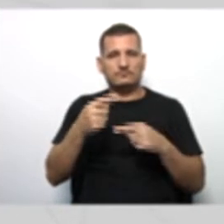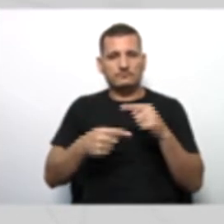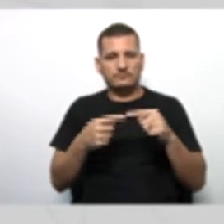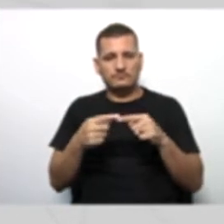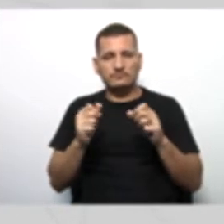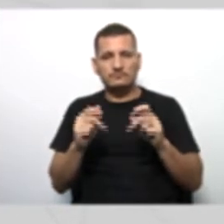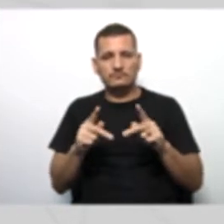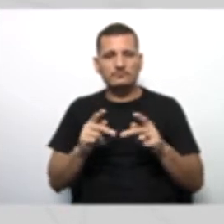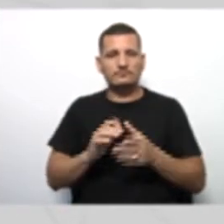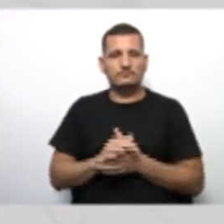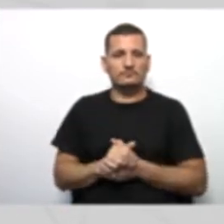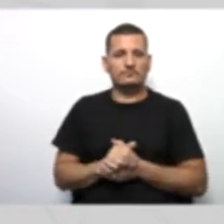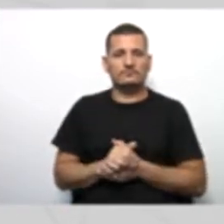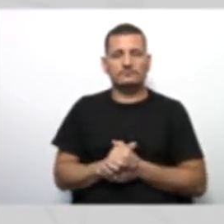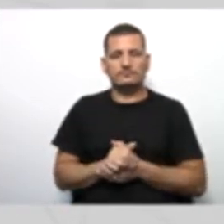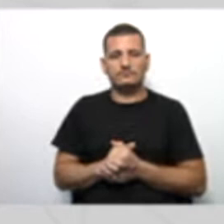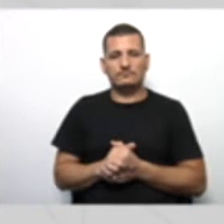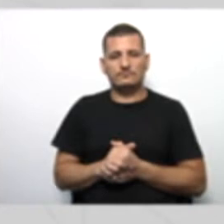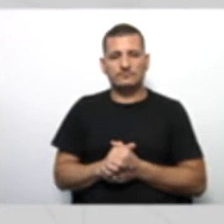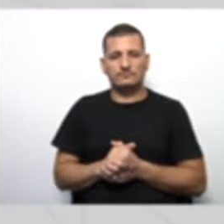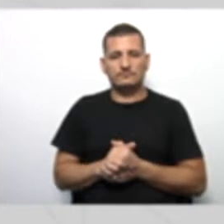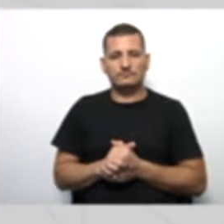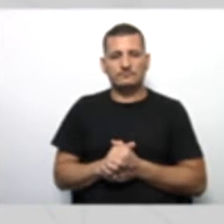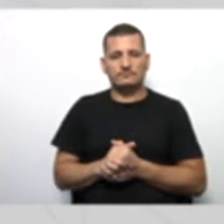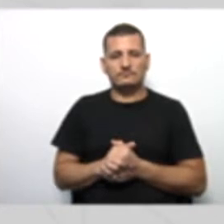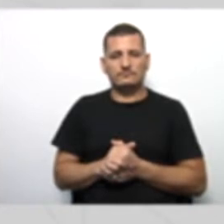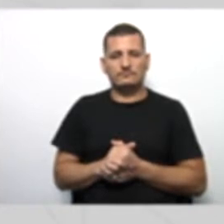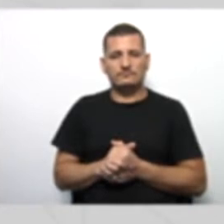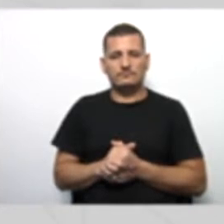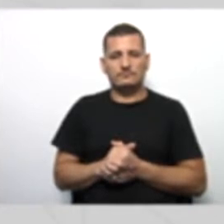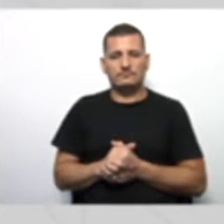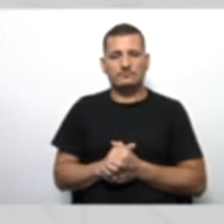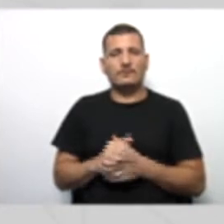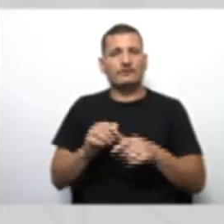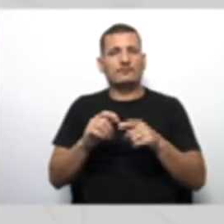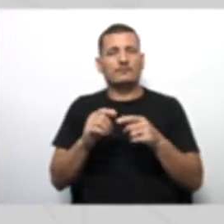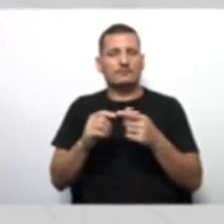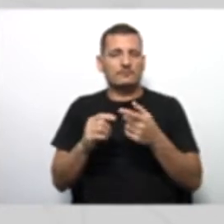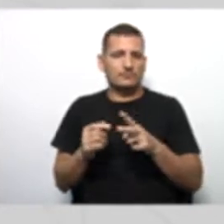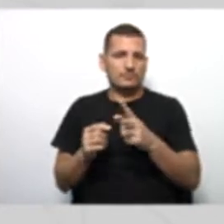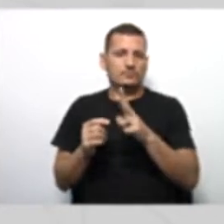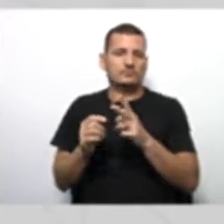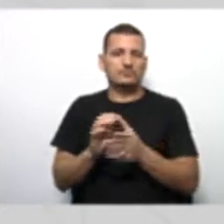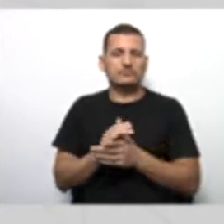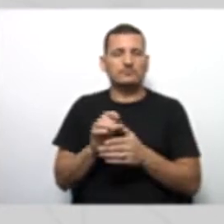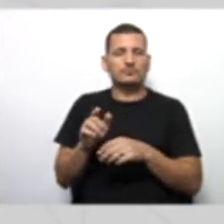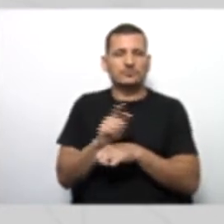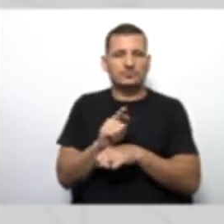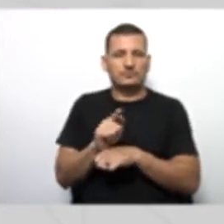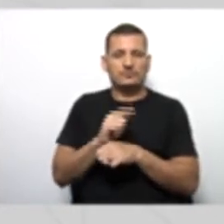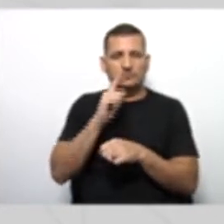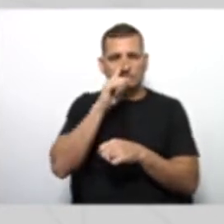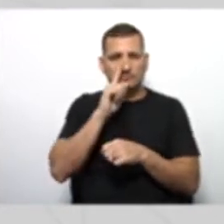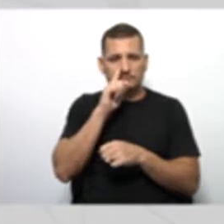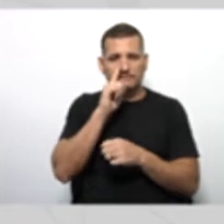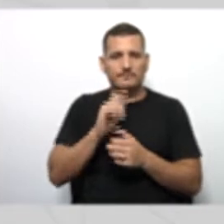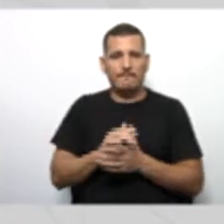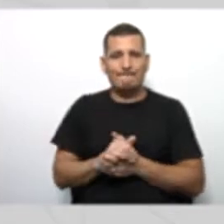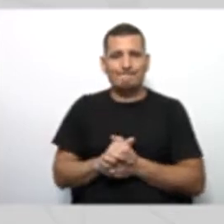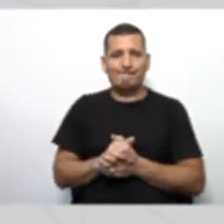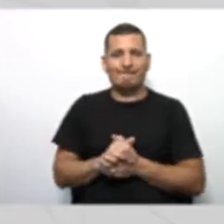ok? Ainda em relação a essa questão das incertezas, tá? Gerenciamento dos riscos. Os processos